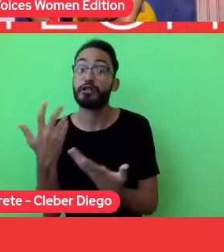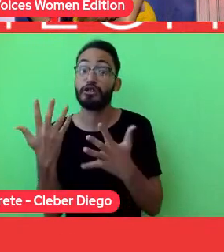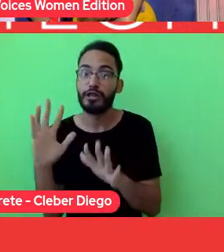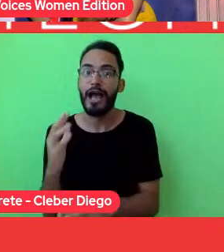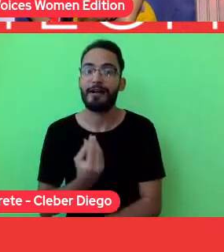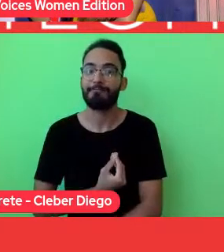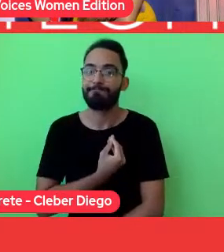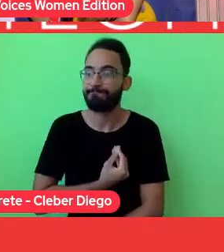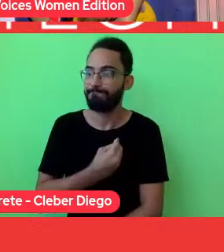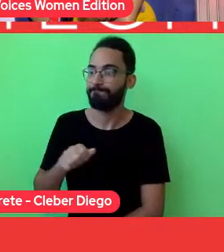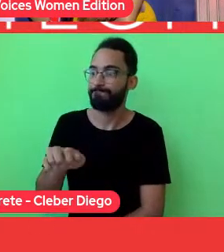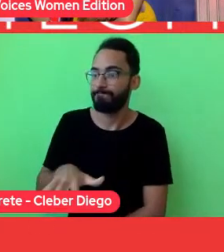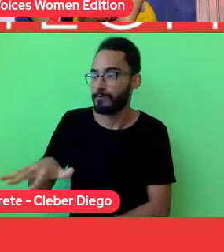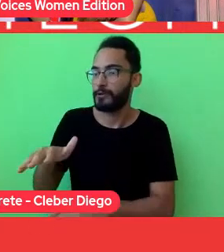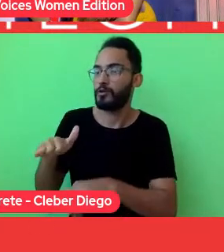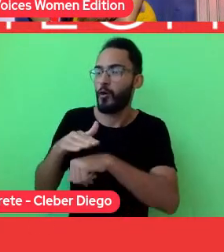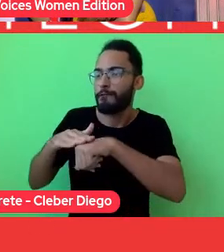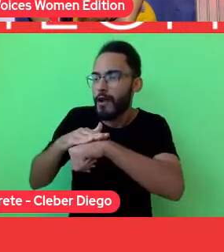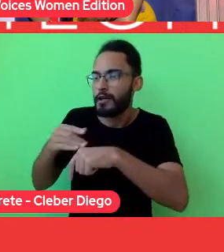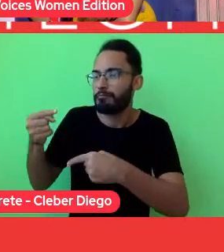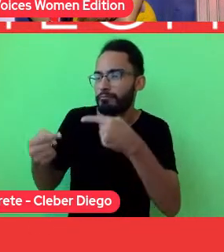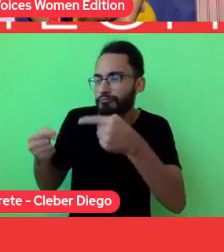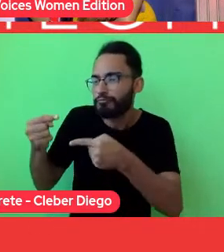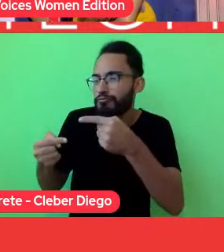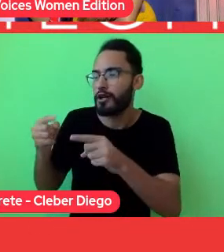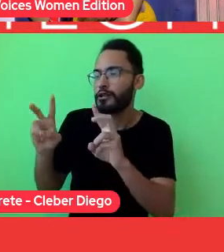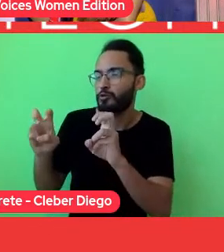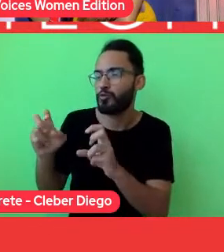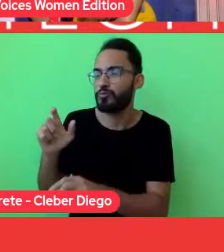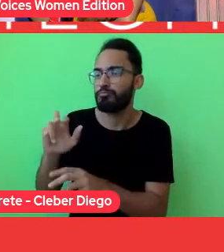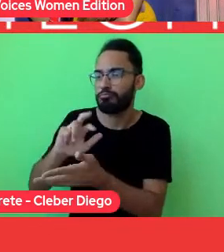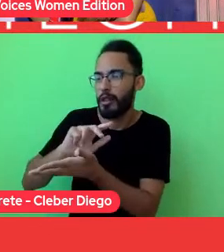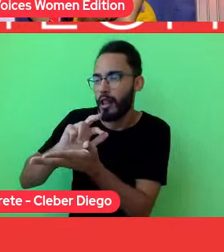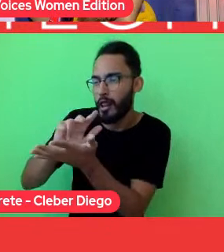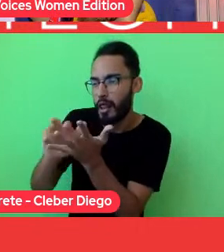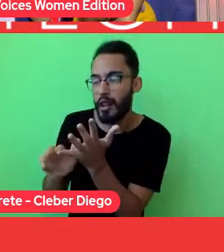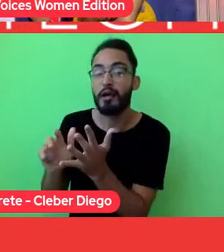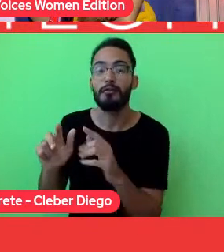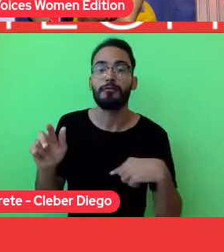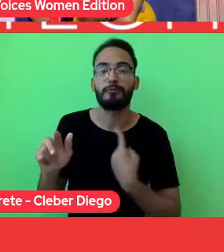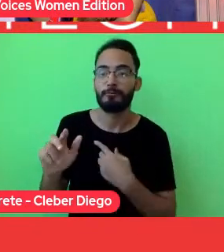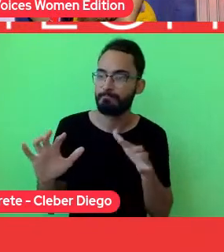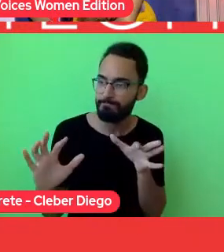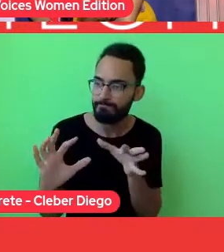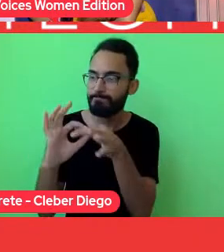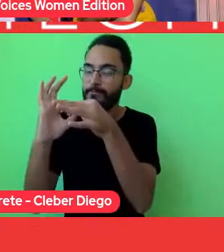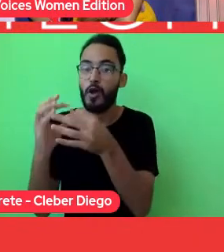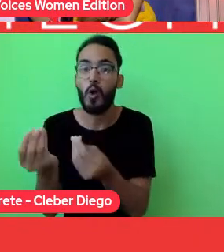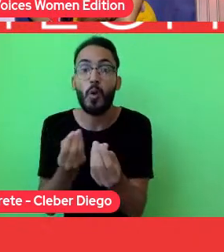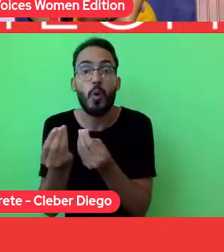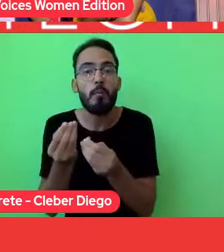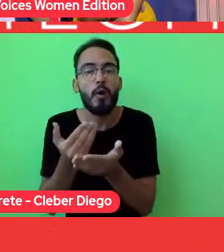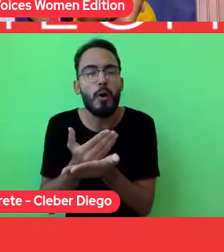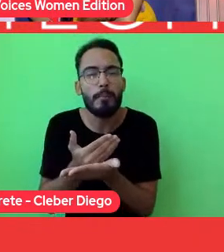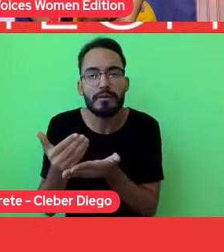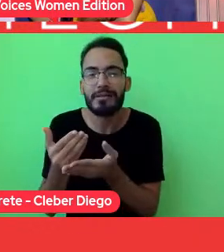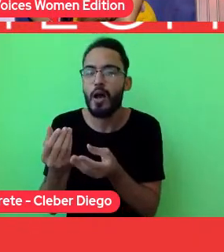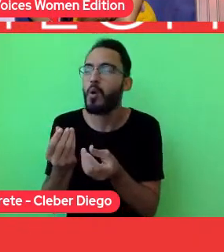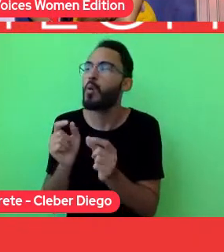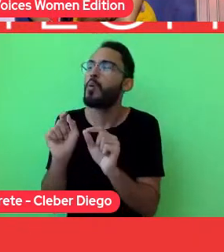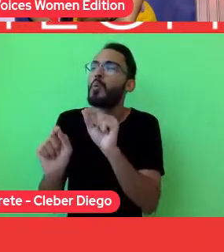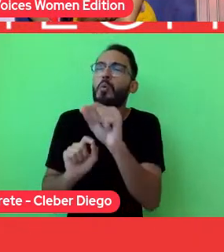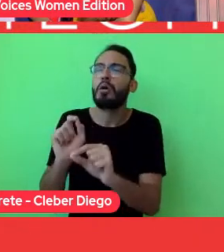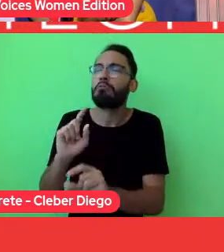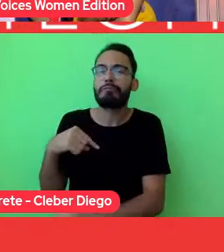estavam falando desses assuntos, né? Já estavam conectadas, e a gente se reuniu para decidir como começar, o que, que a gente ia fazer.